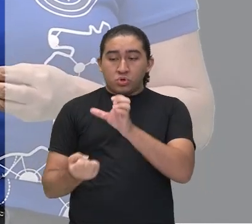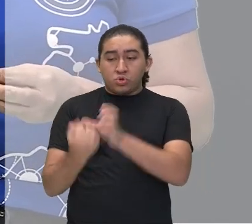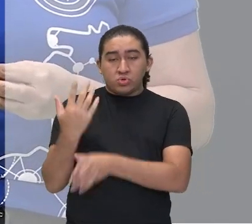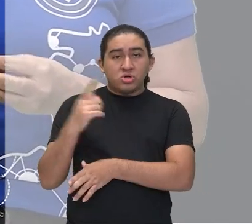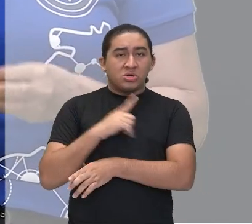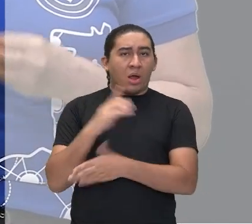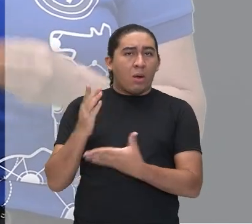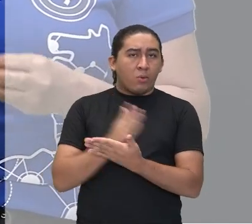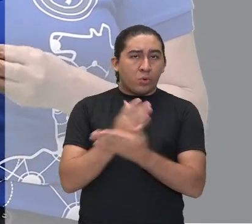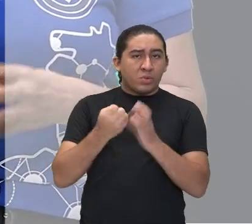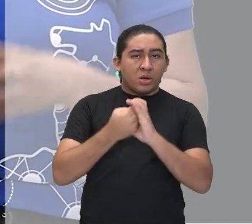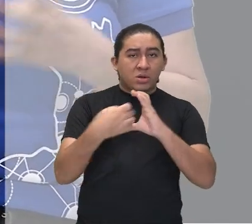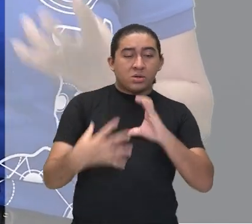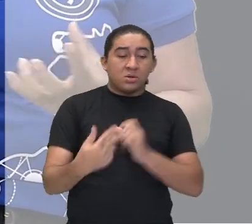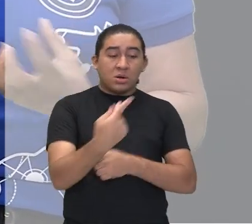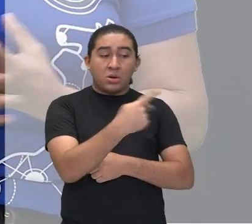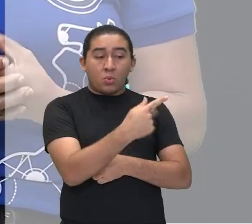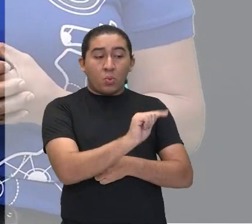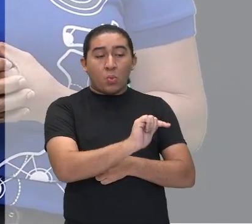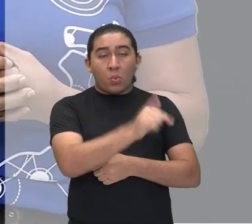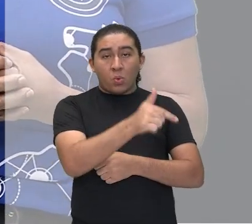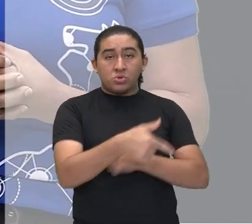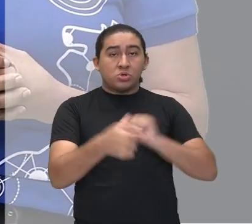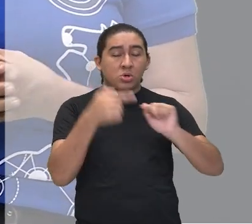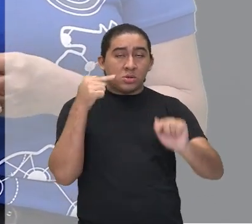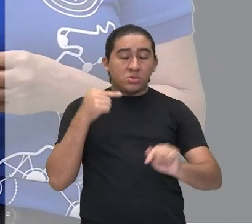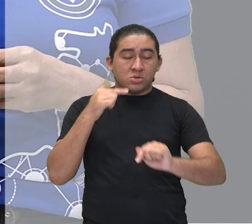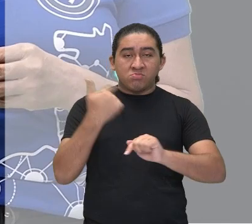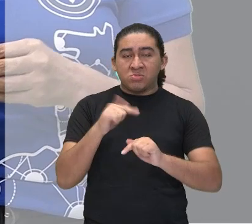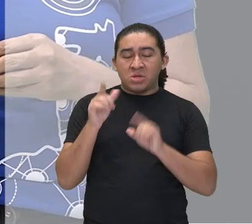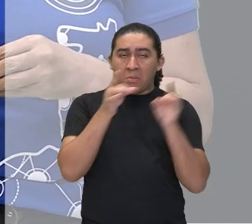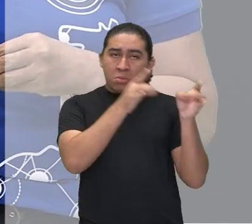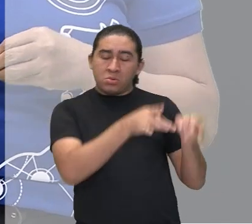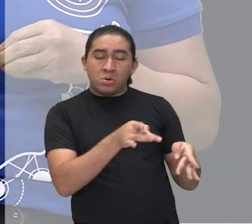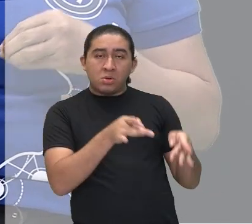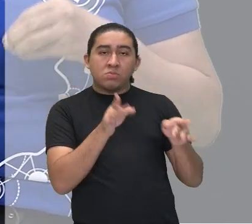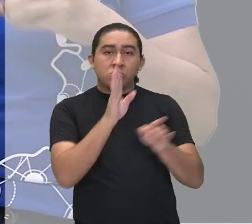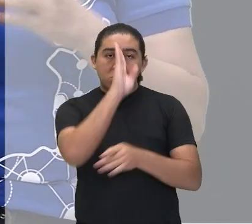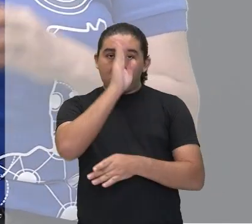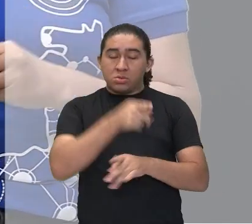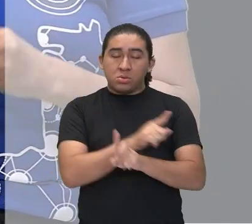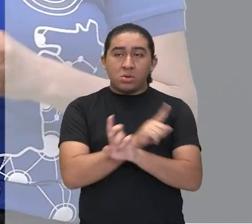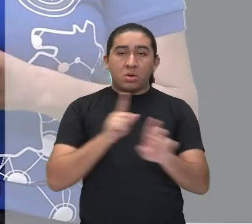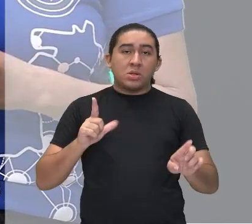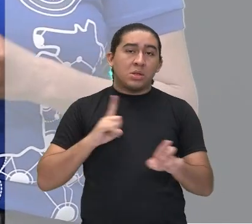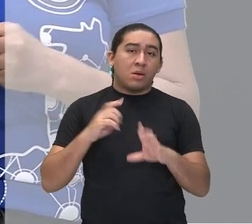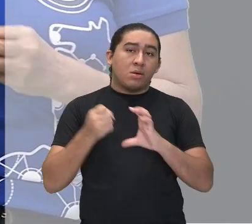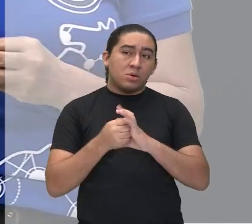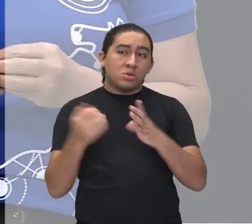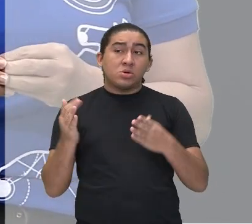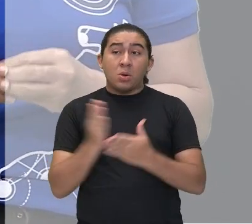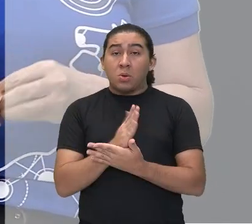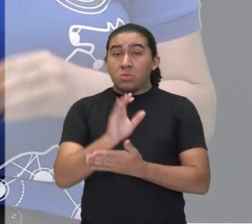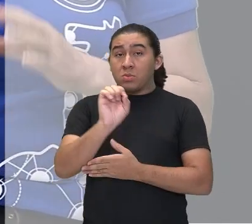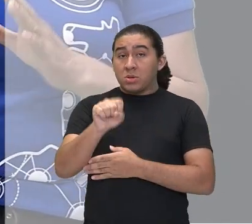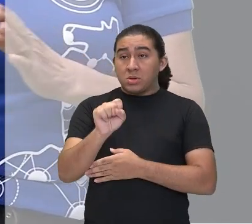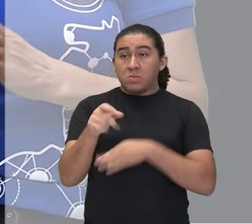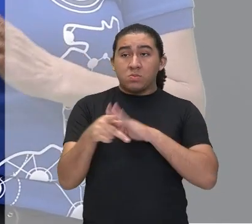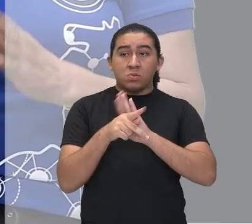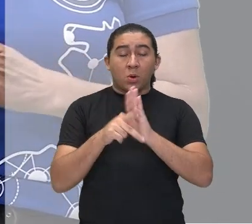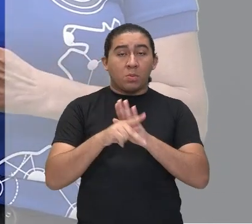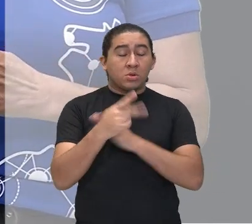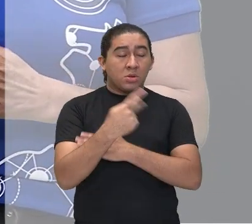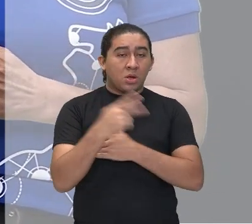que não abandona totalmente aquelas características, né? Pode ter algumas características ainda